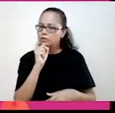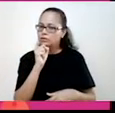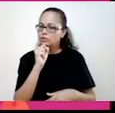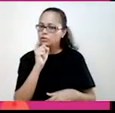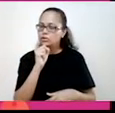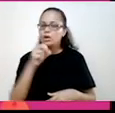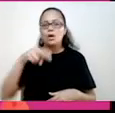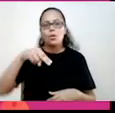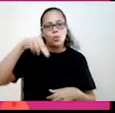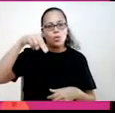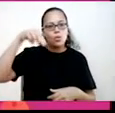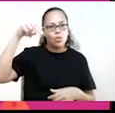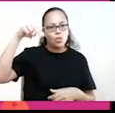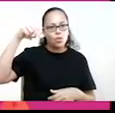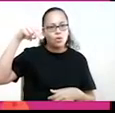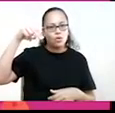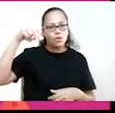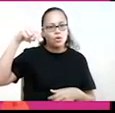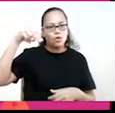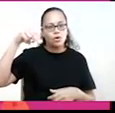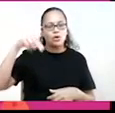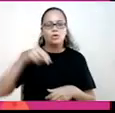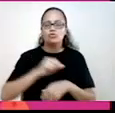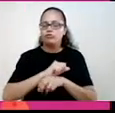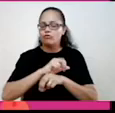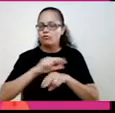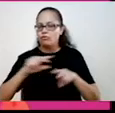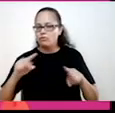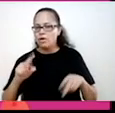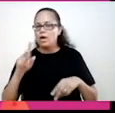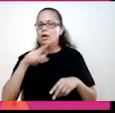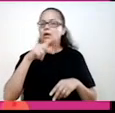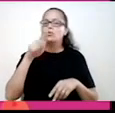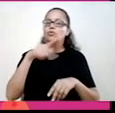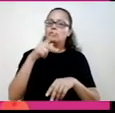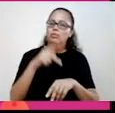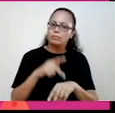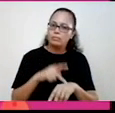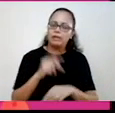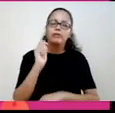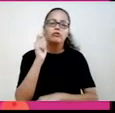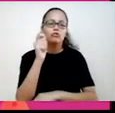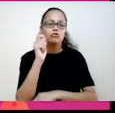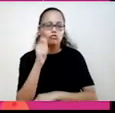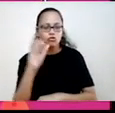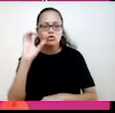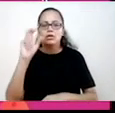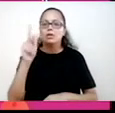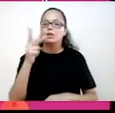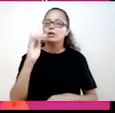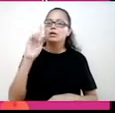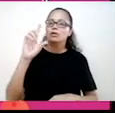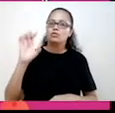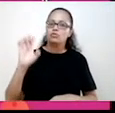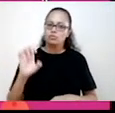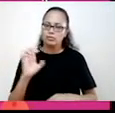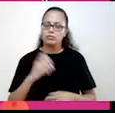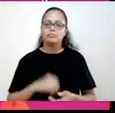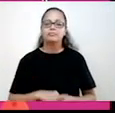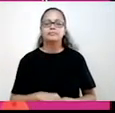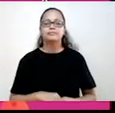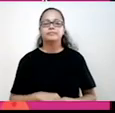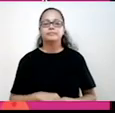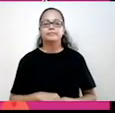pega todo o norte aqui, ó, passando por Colômbia, Venezuela, Equador, Peru, Bolívia, Argentina, Chile, né, e vem até aqui embaixo,